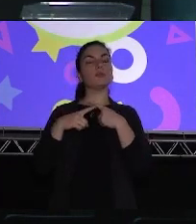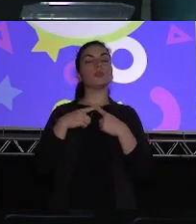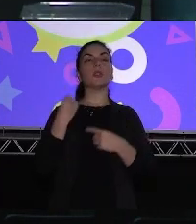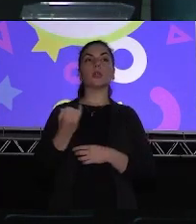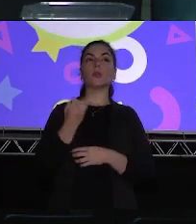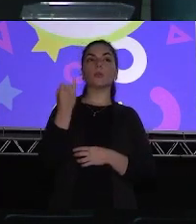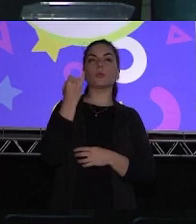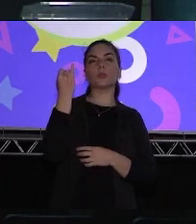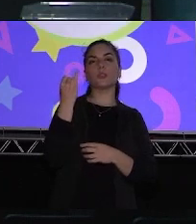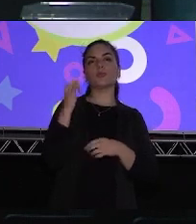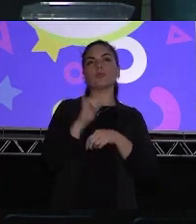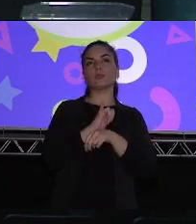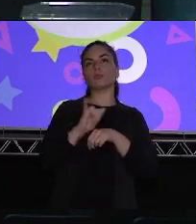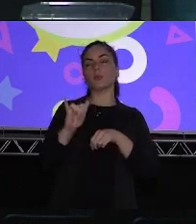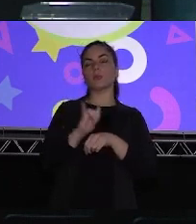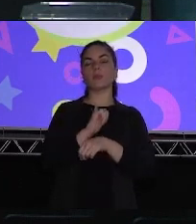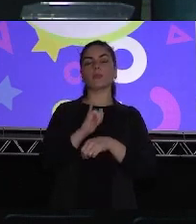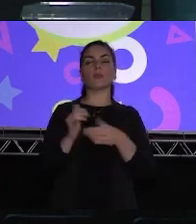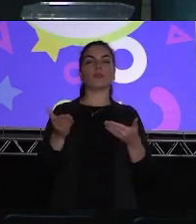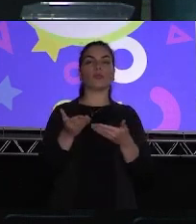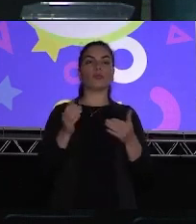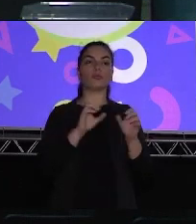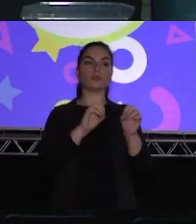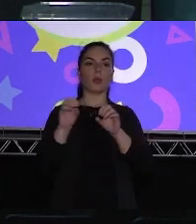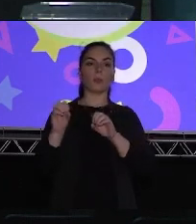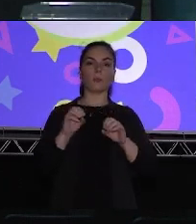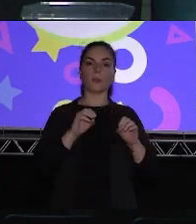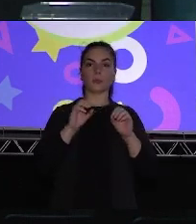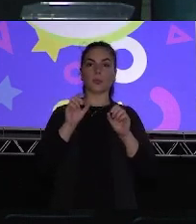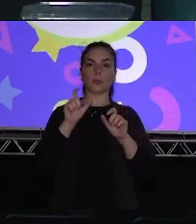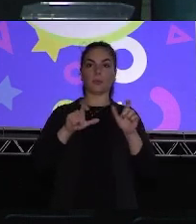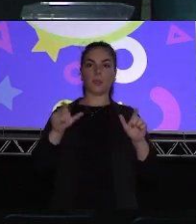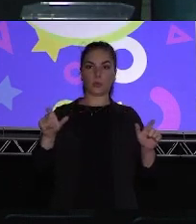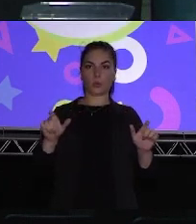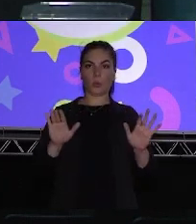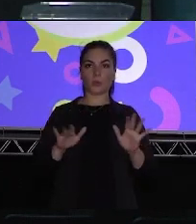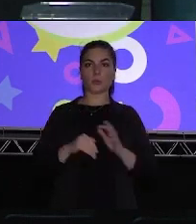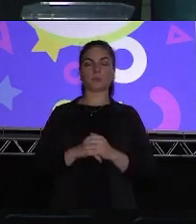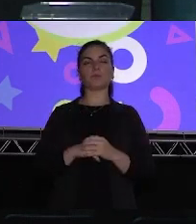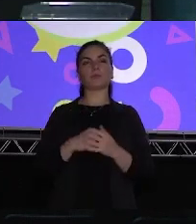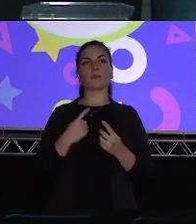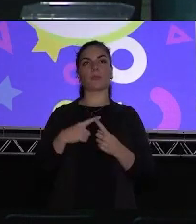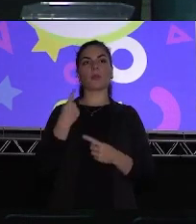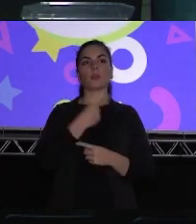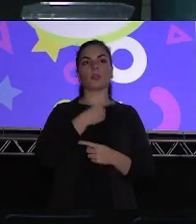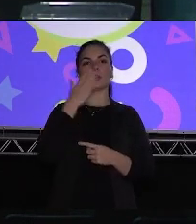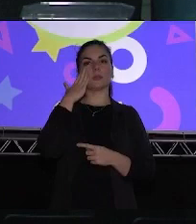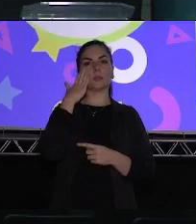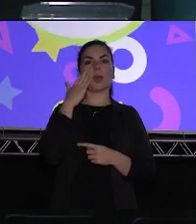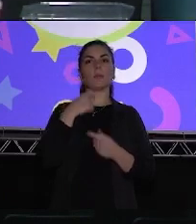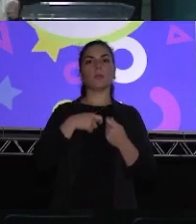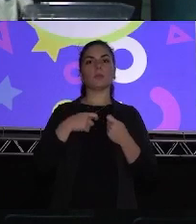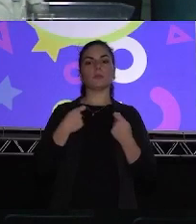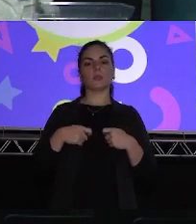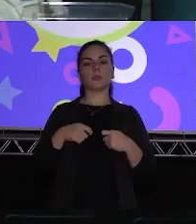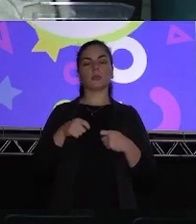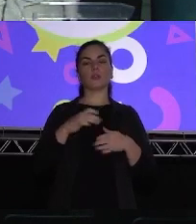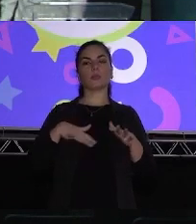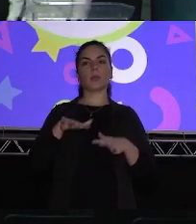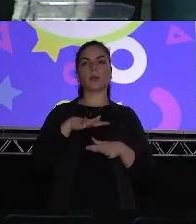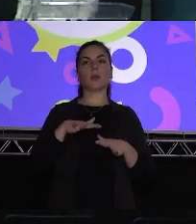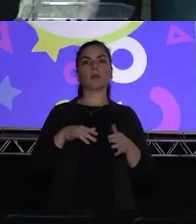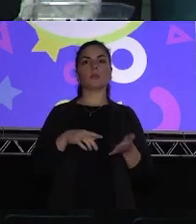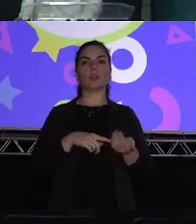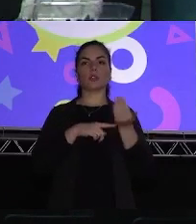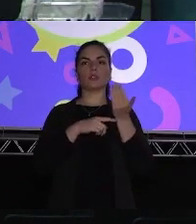importante, por que é tão estratégico hoje em dia capacitar pessoas. A gente sabe que a necessidade do mercado de tecnologia para novas